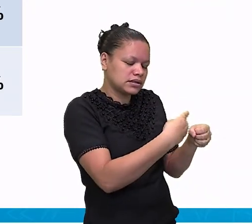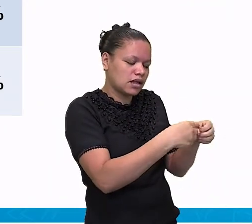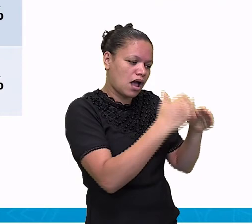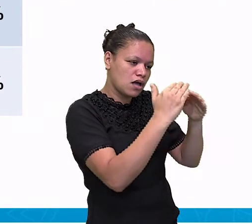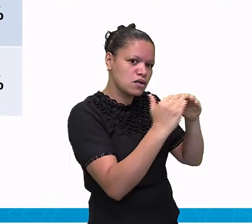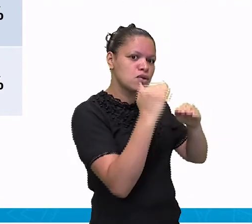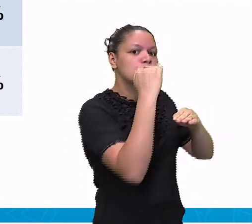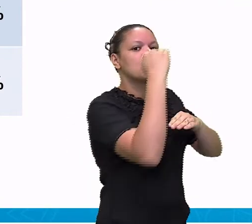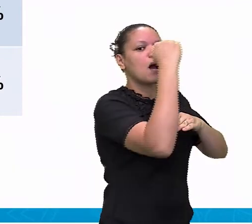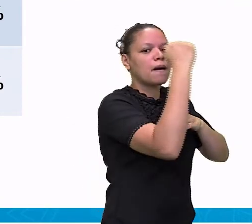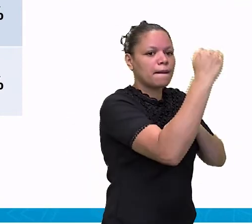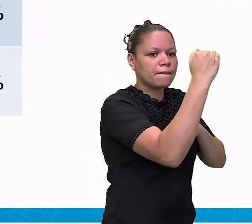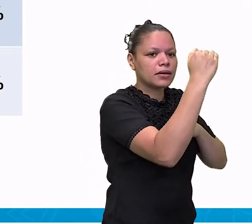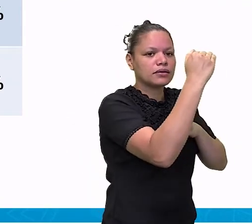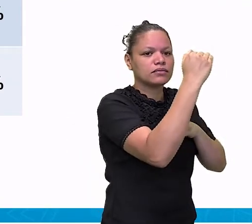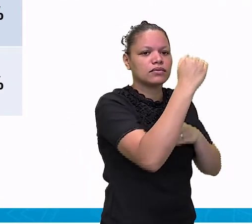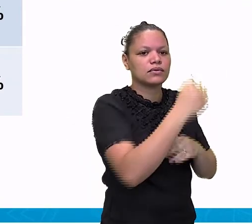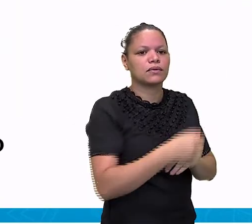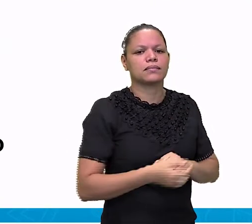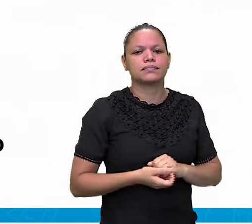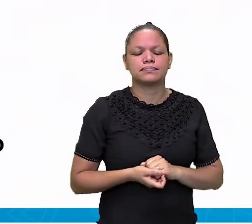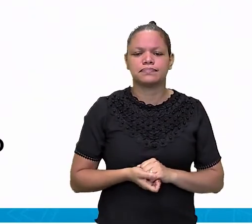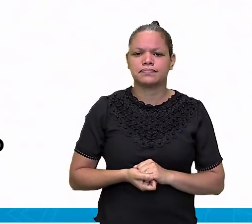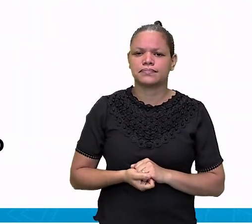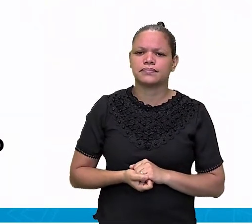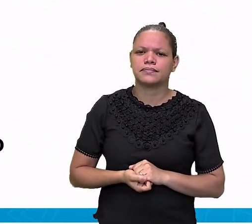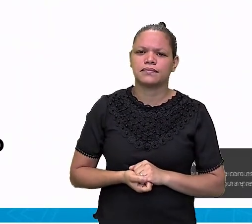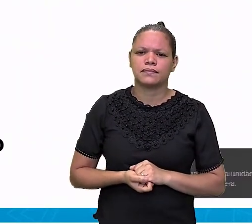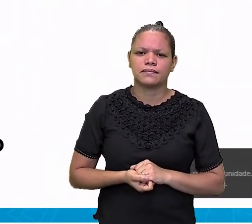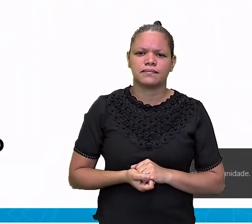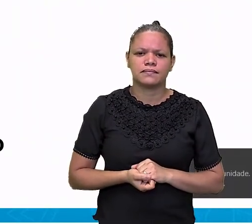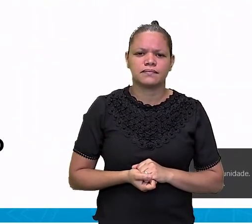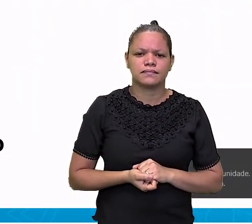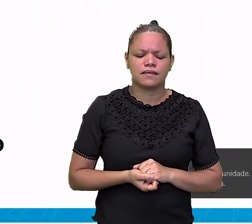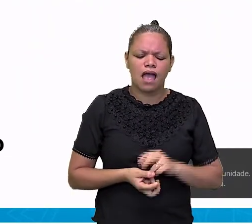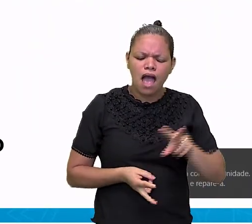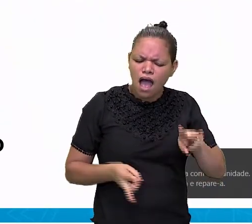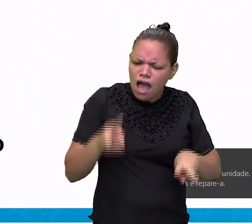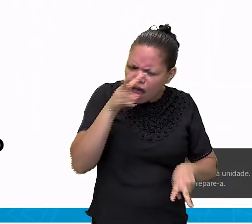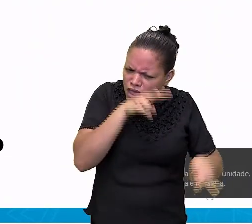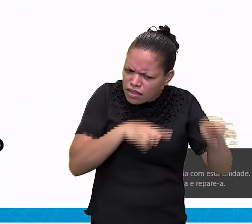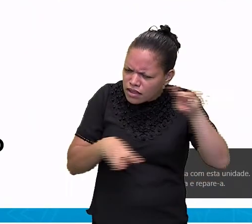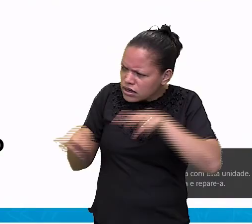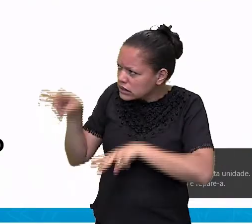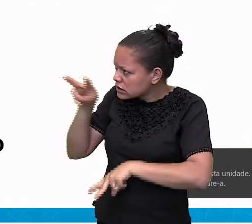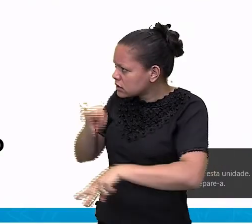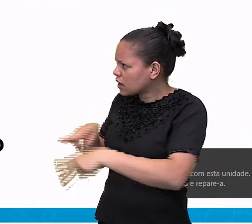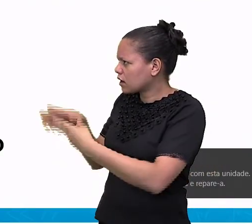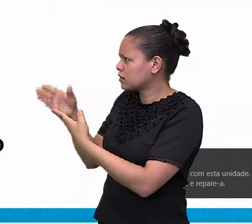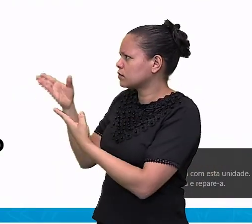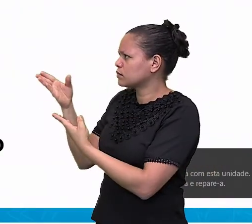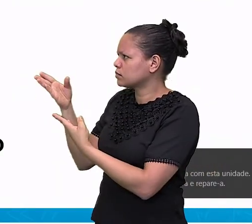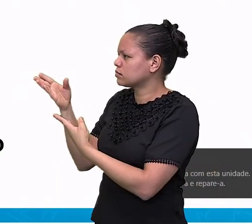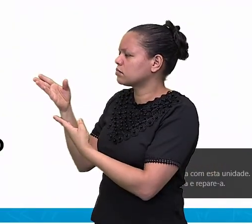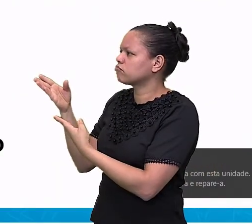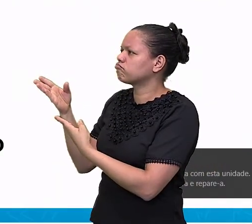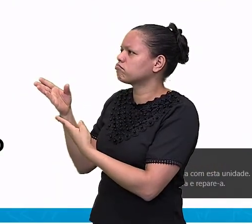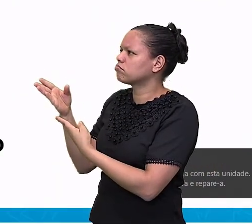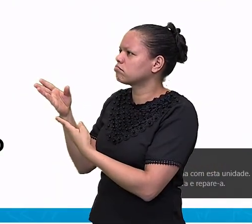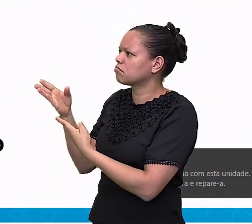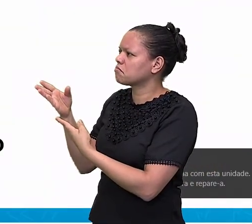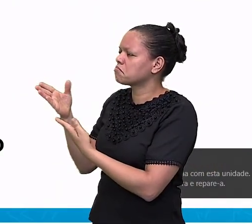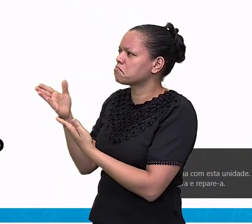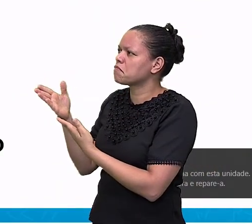em densidade na área urbana. Analisando tanto o gráfico como essa tabela, nós vamos aqui